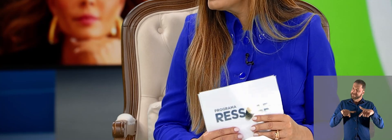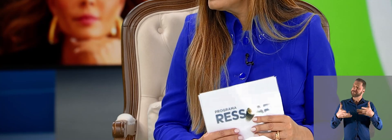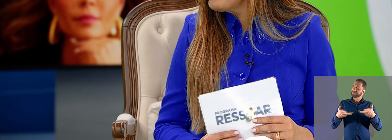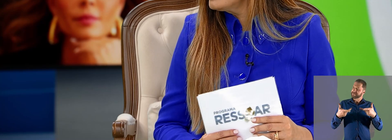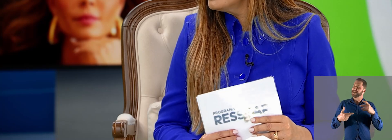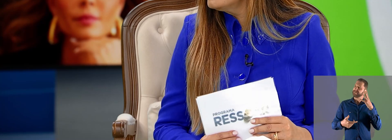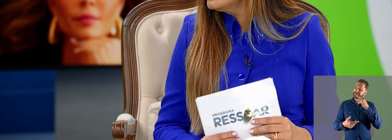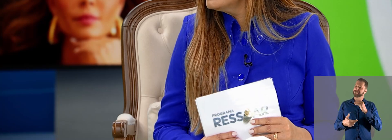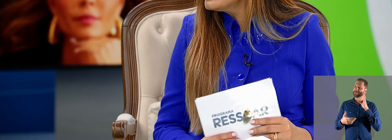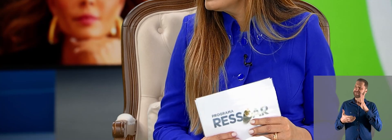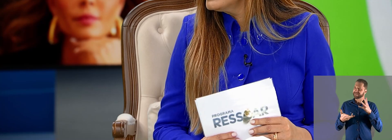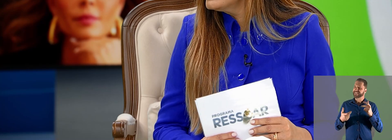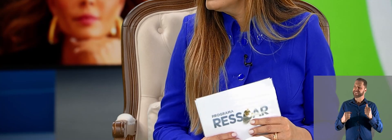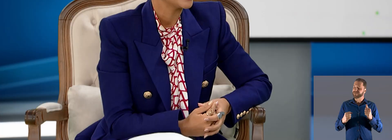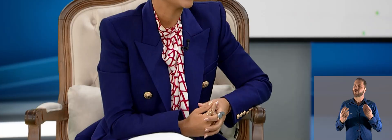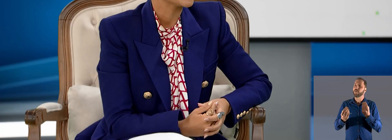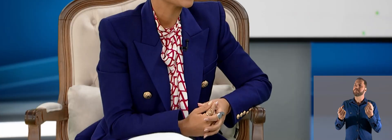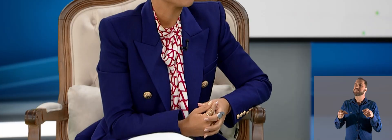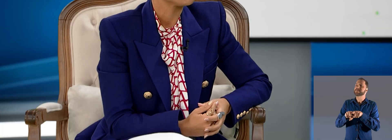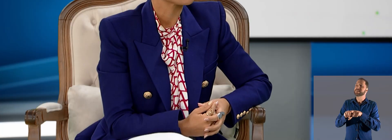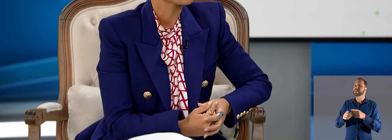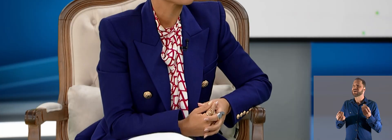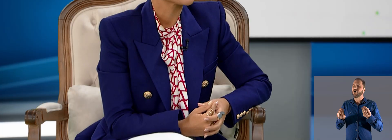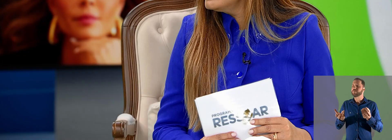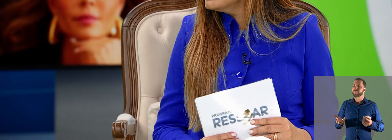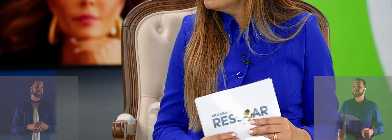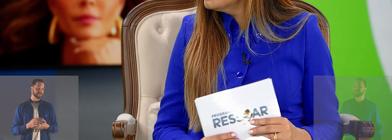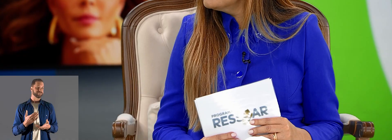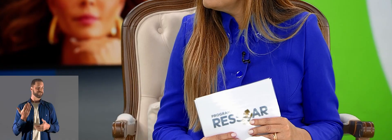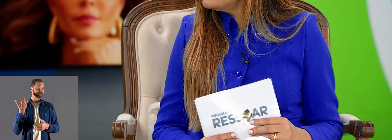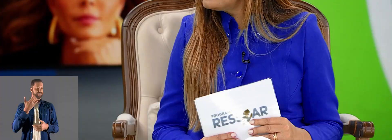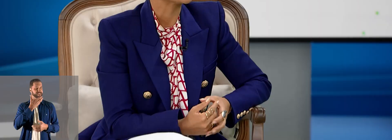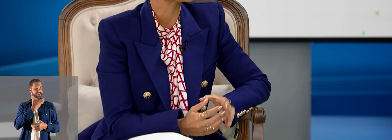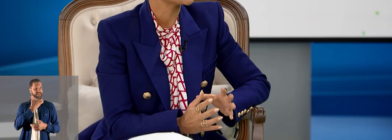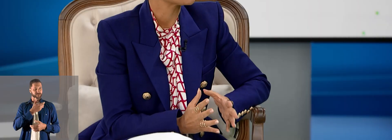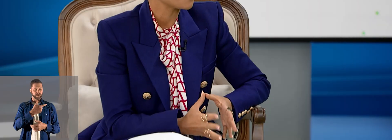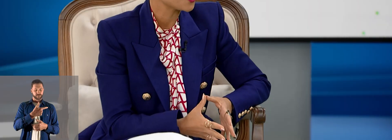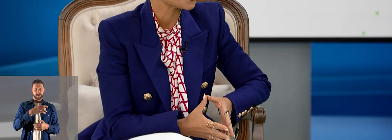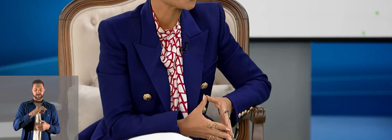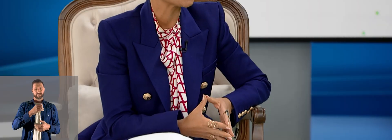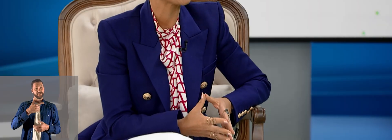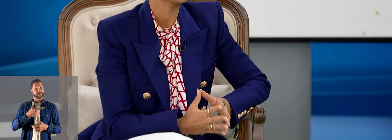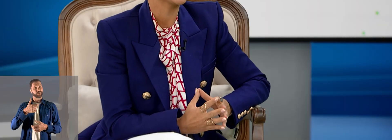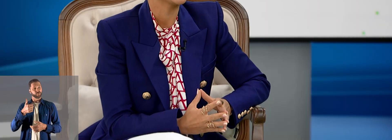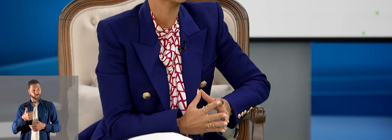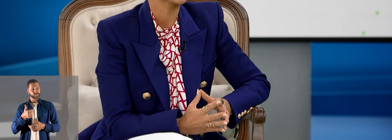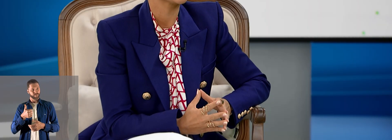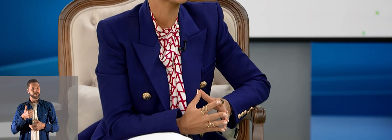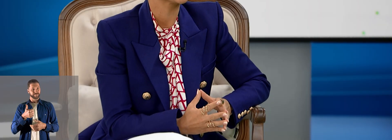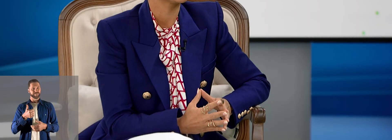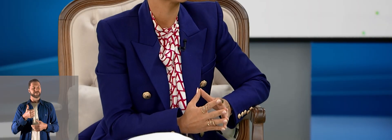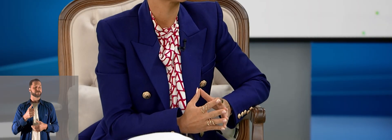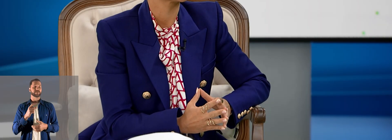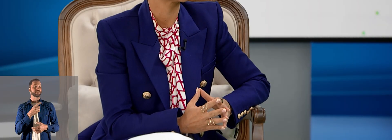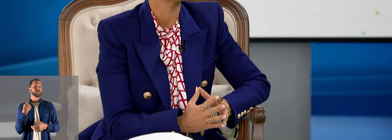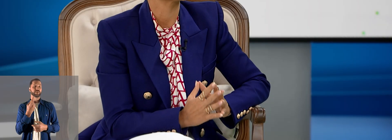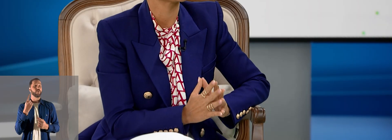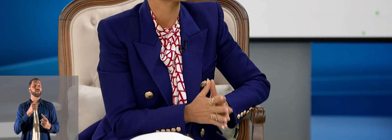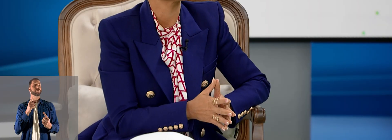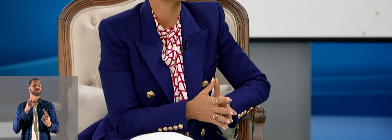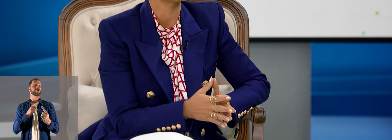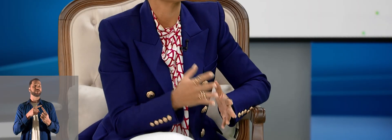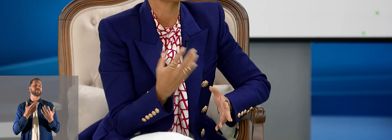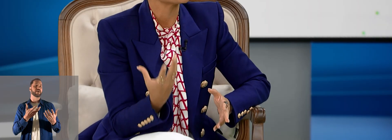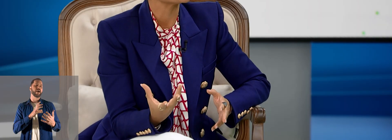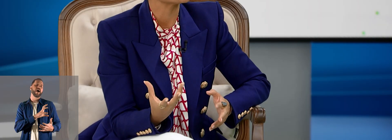né fazendo trabalho tão lindo a estrela e como é que foi essa parceria foi no natal de 2021 a gente tinha